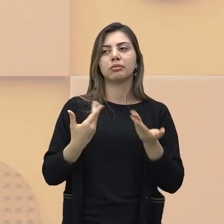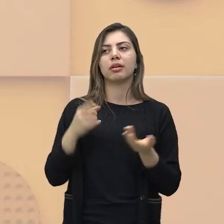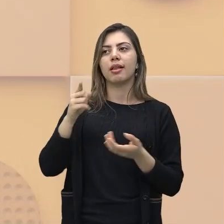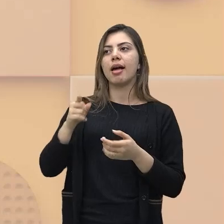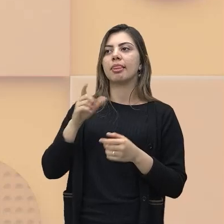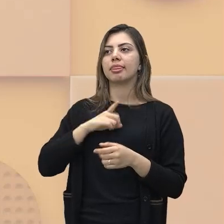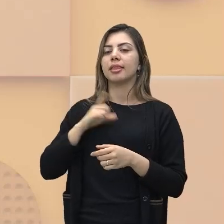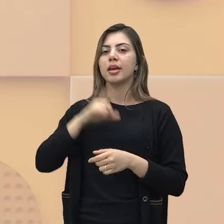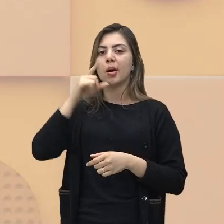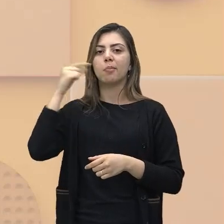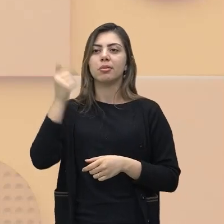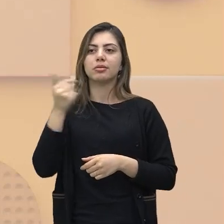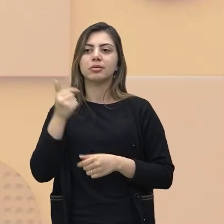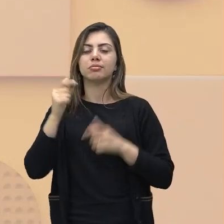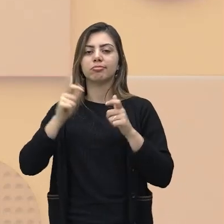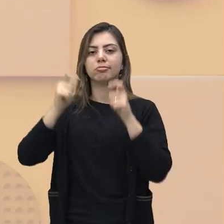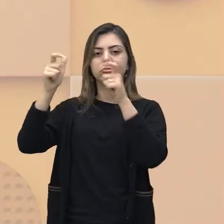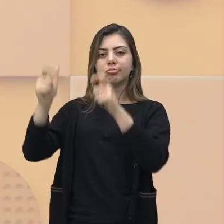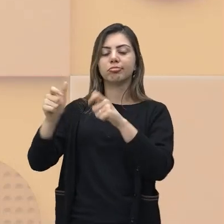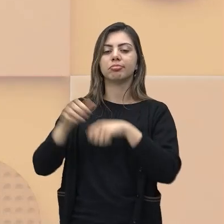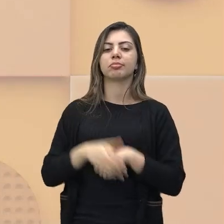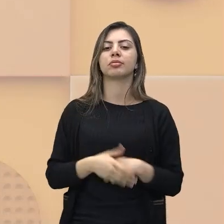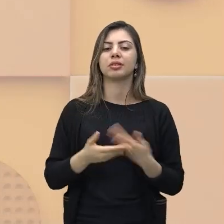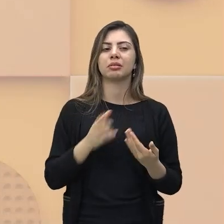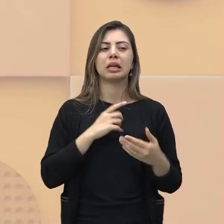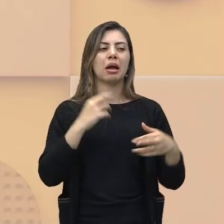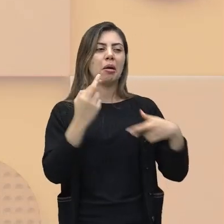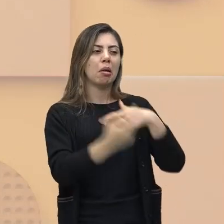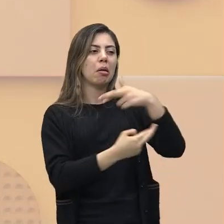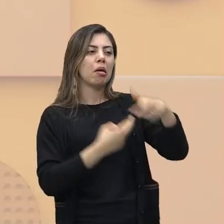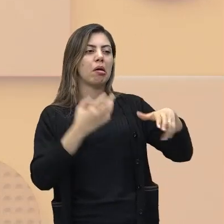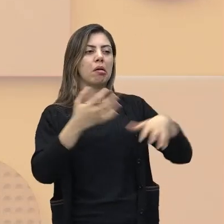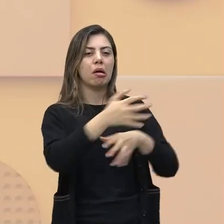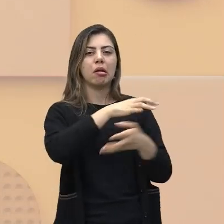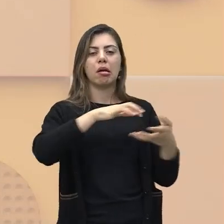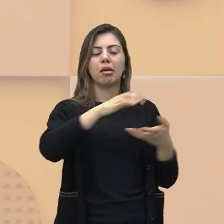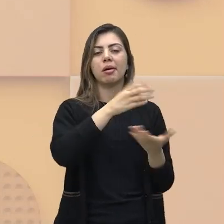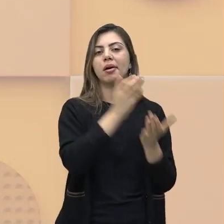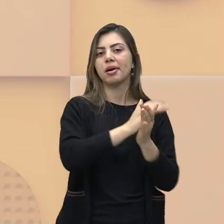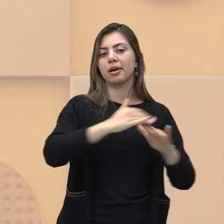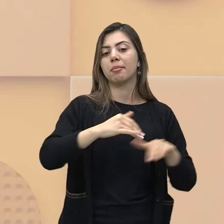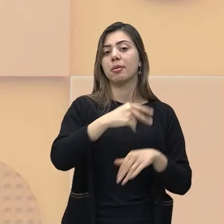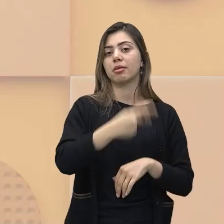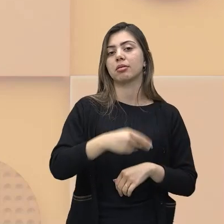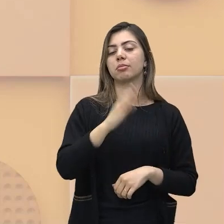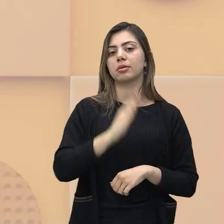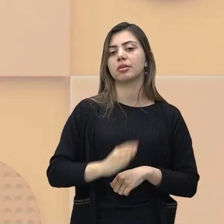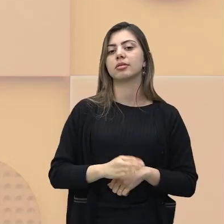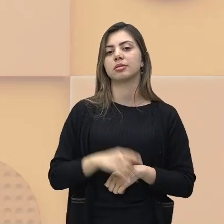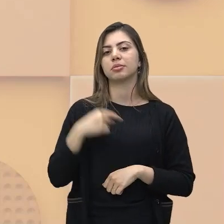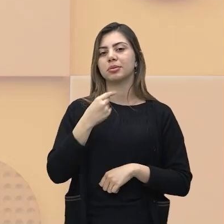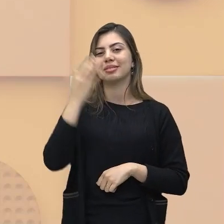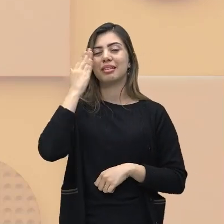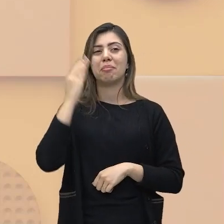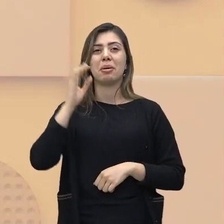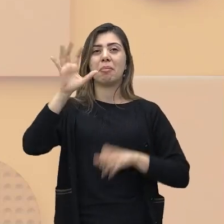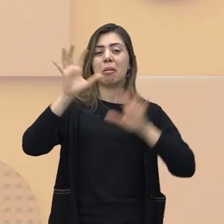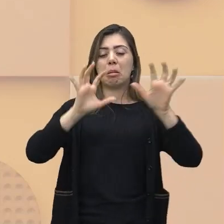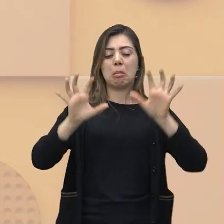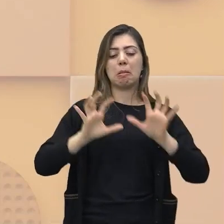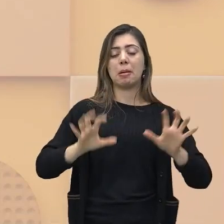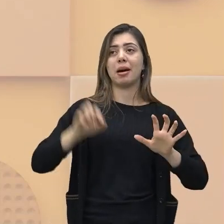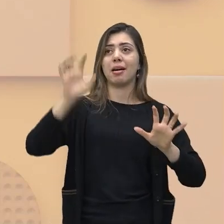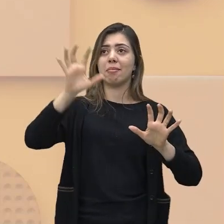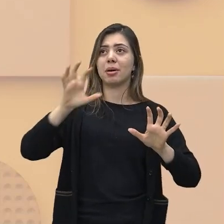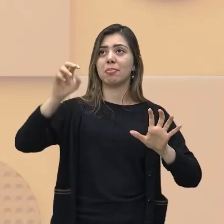para tentar frear a onda de levantes e revoltas dos movimentos que estavam acontecendo no Brasil, né, basicamente todo o Brasil, daqui do